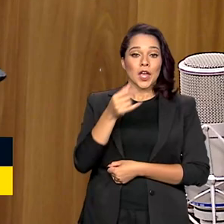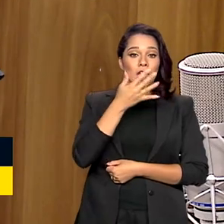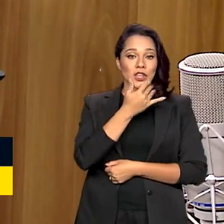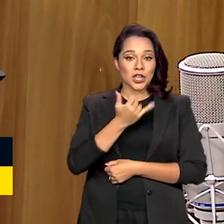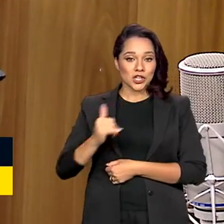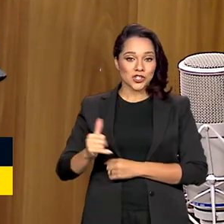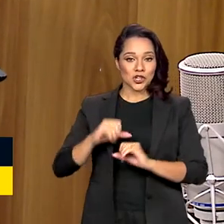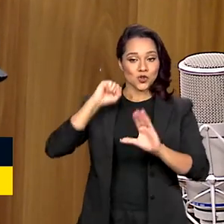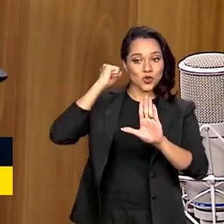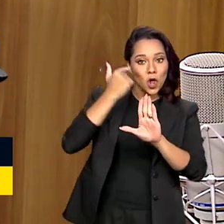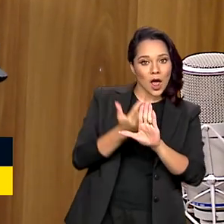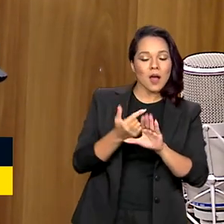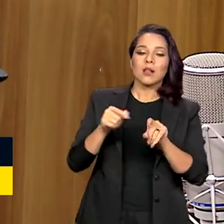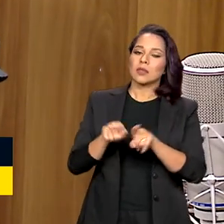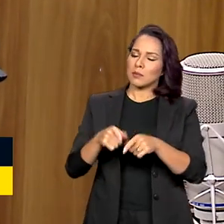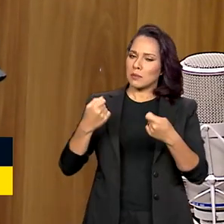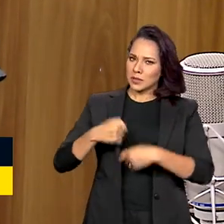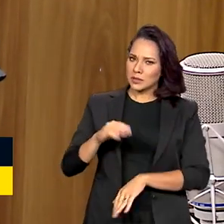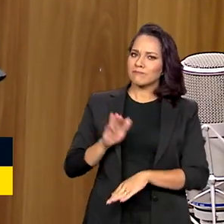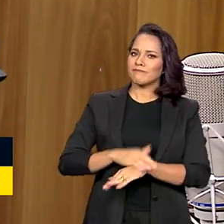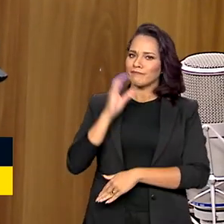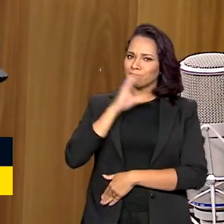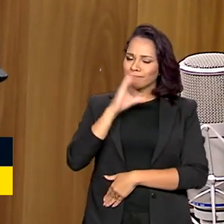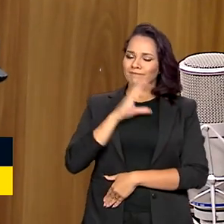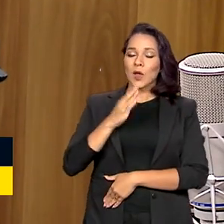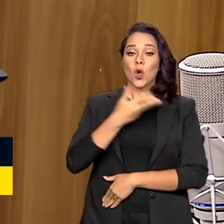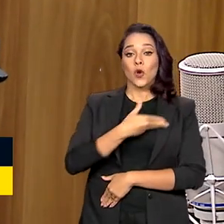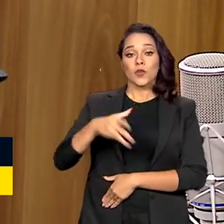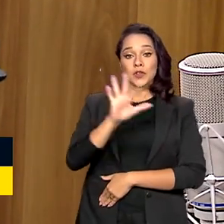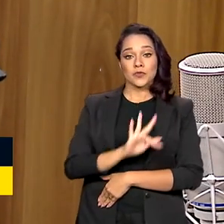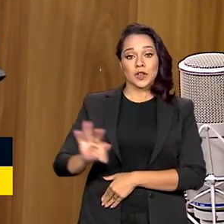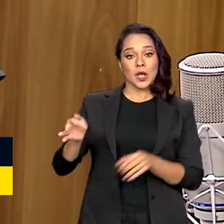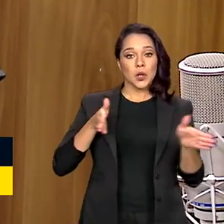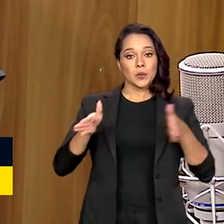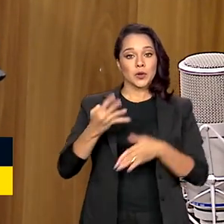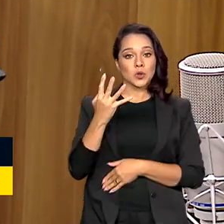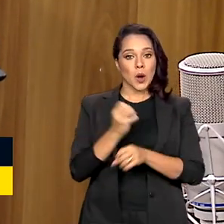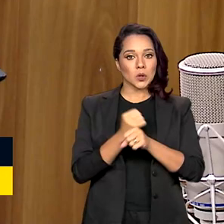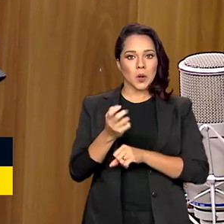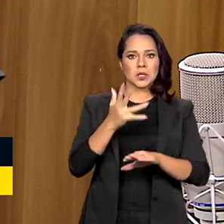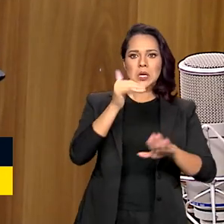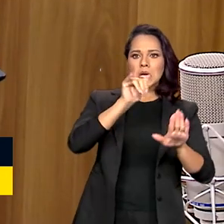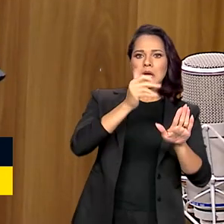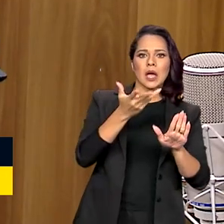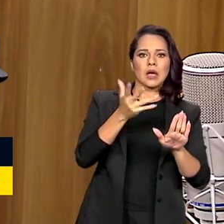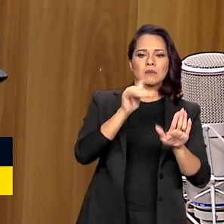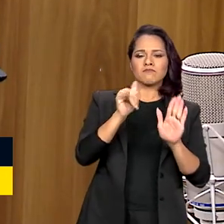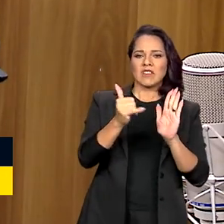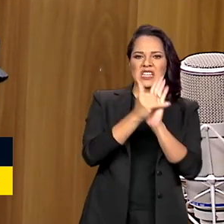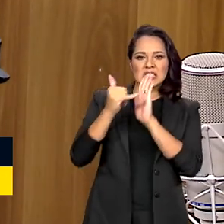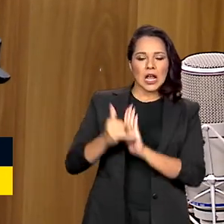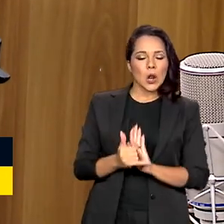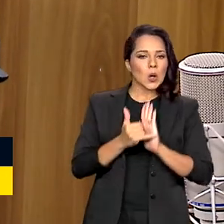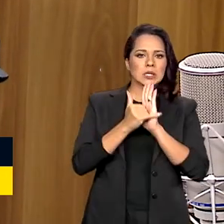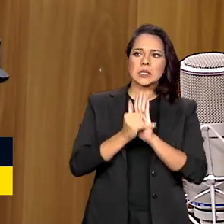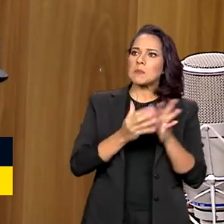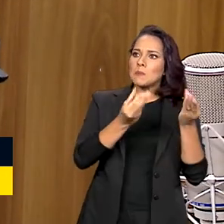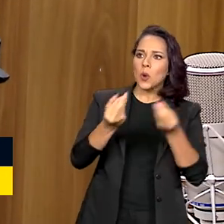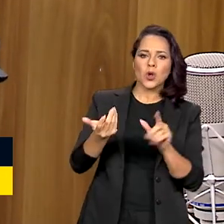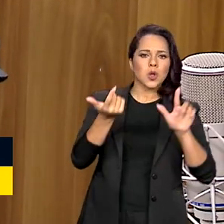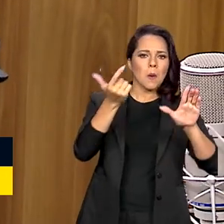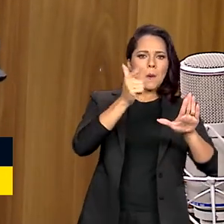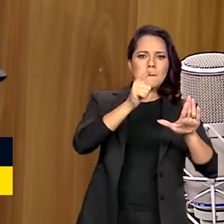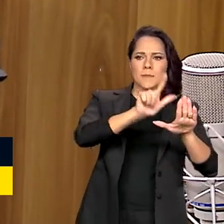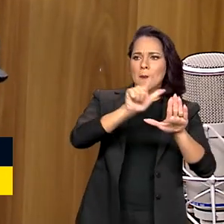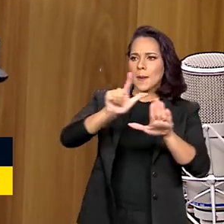Nós também temos que acelerar esse processo. O governo federal, nos últimos 4 anos, instalou praticamente uma Itaipu de energia solar e a gente